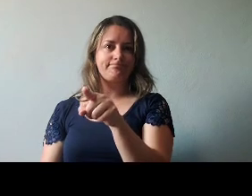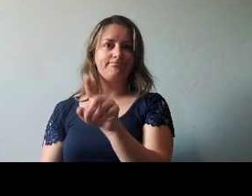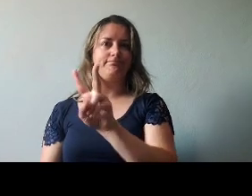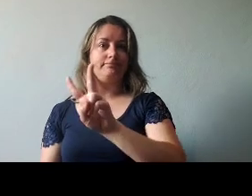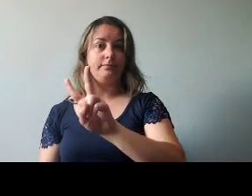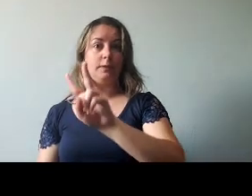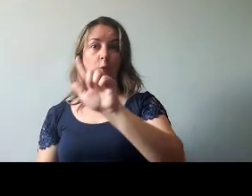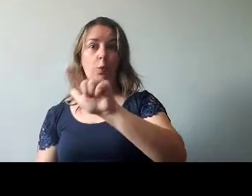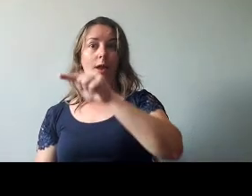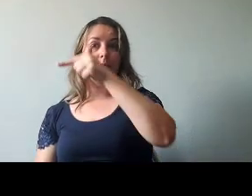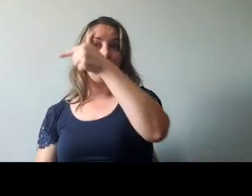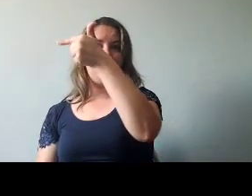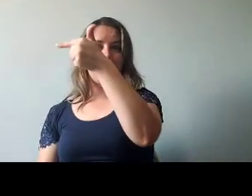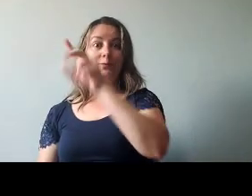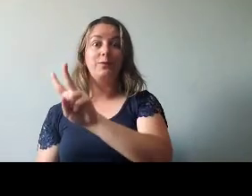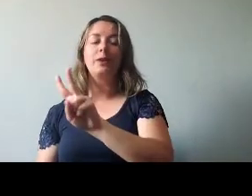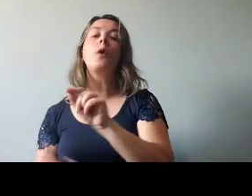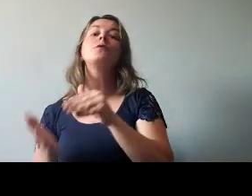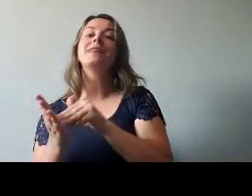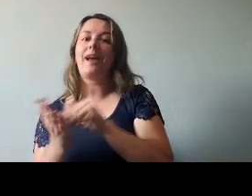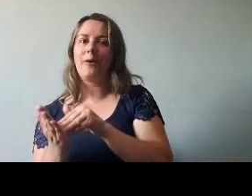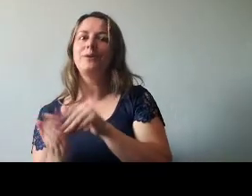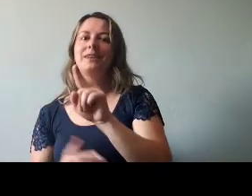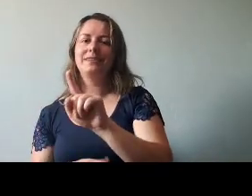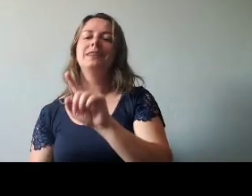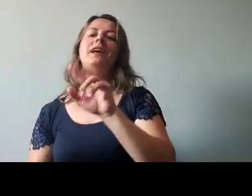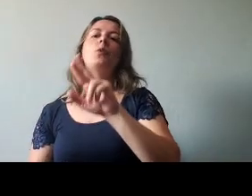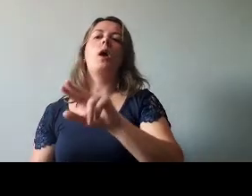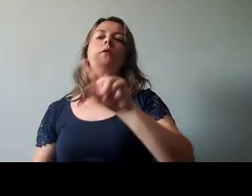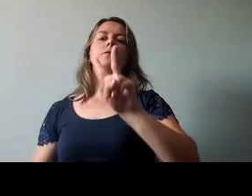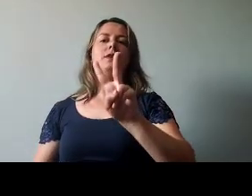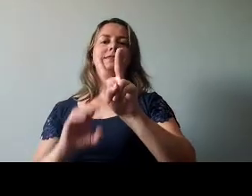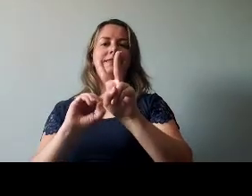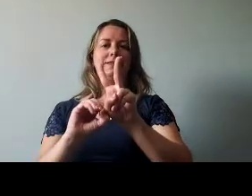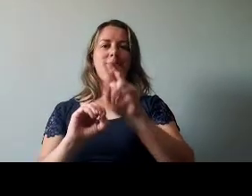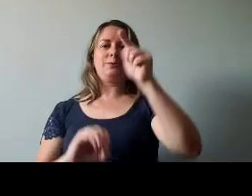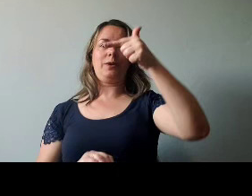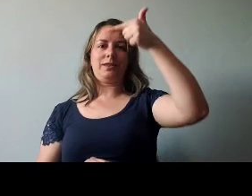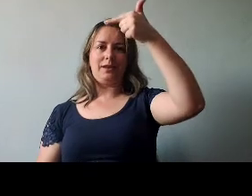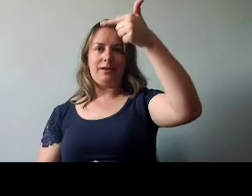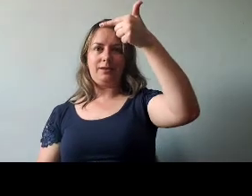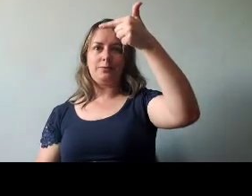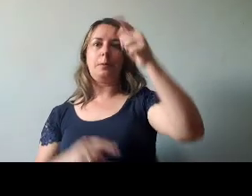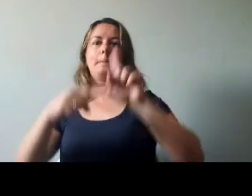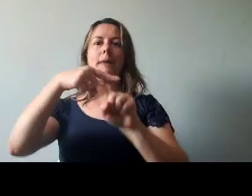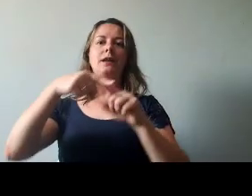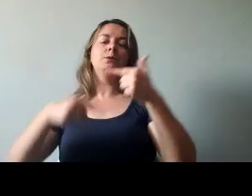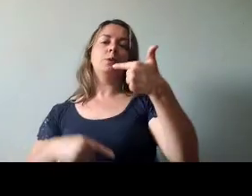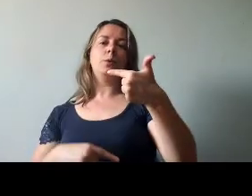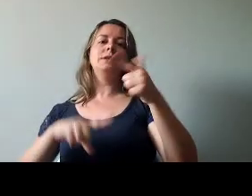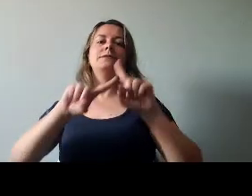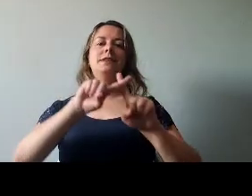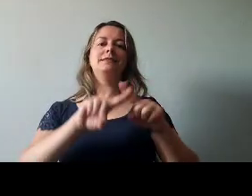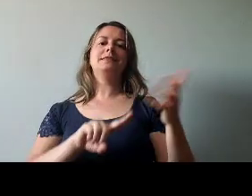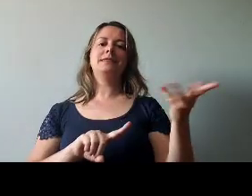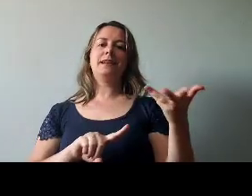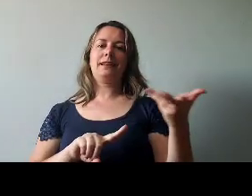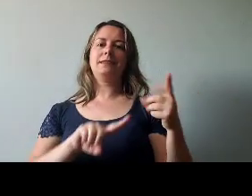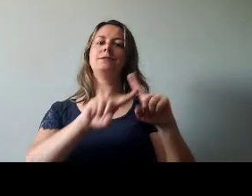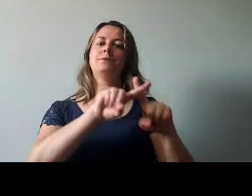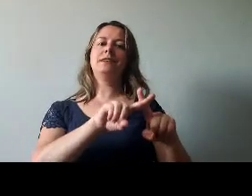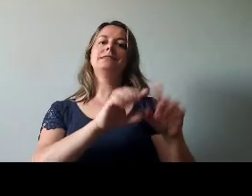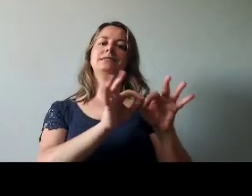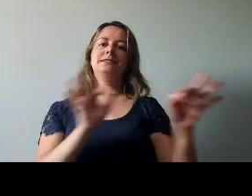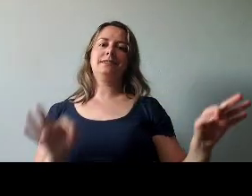velocidade final ao quadrado, é igual a velocidade inicial ao quadrado, mais 2 vezes a aceleração, vezes a distância